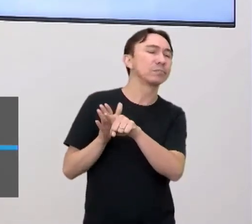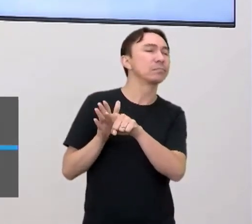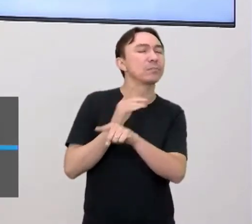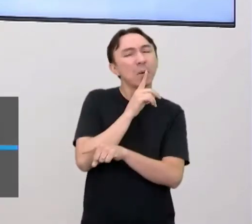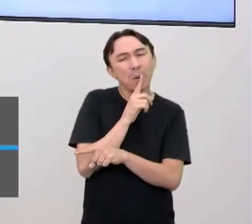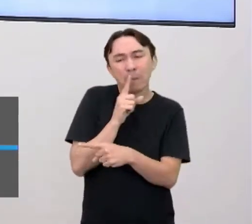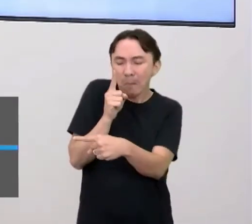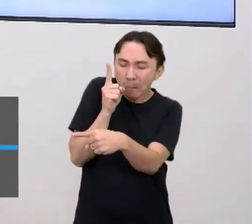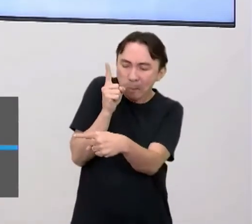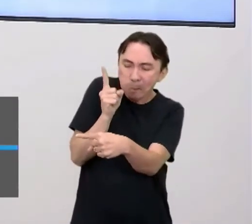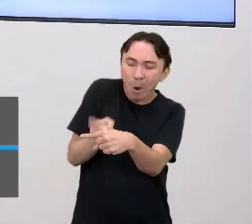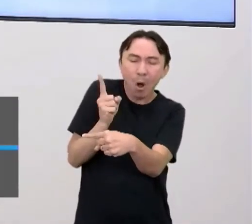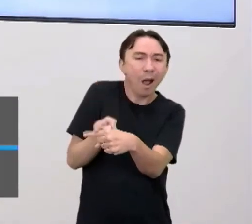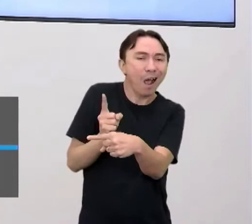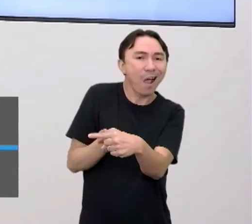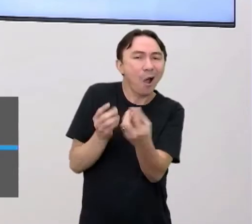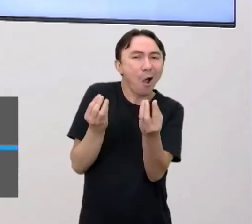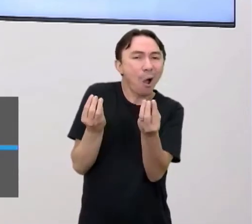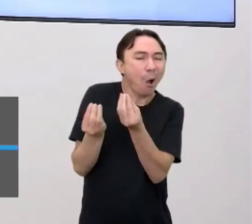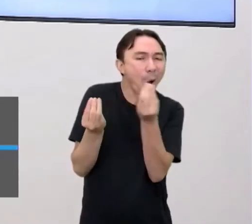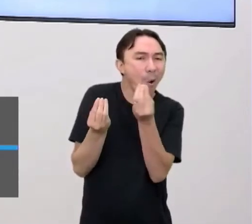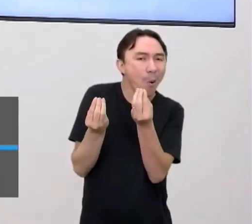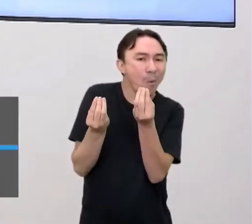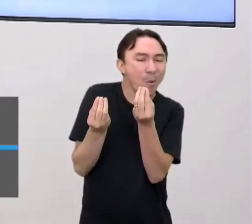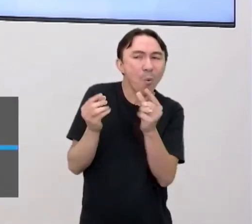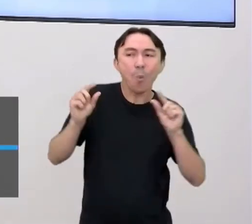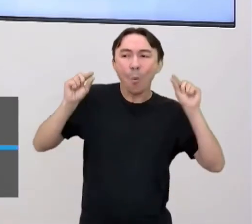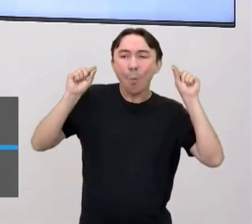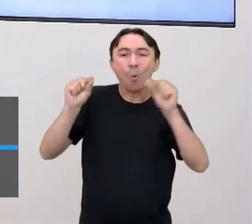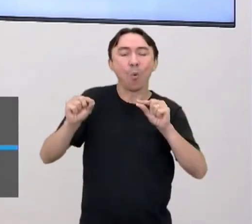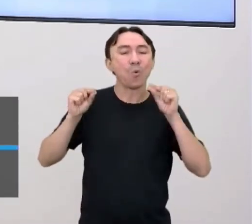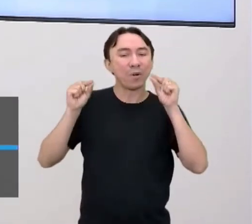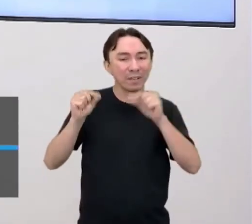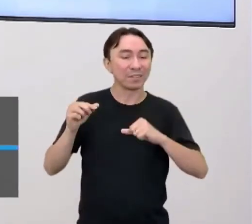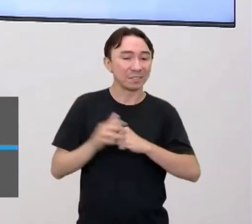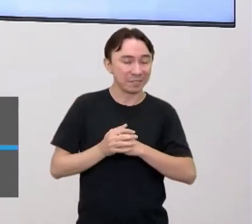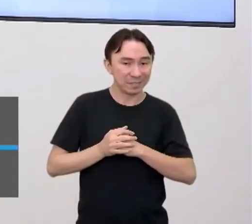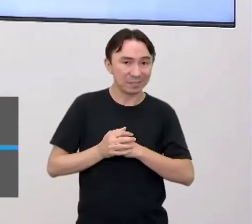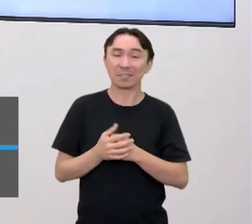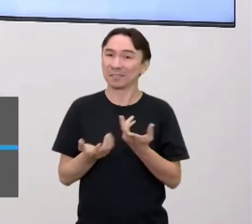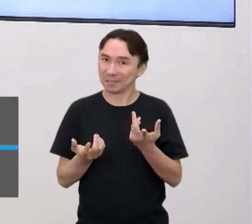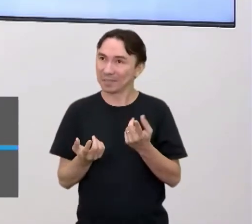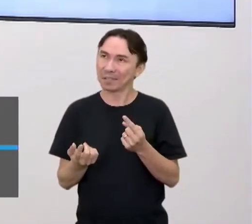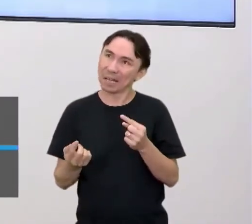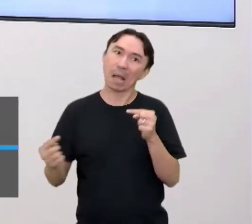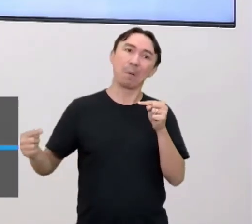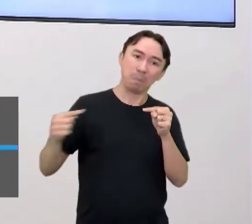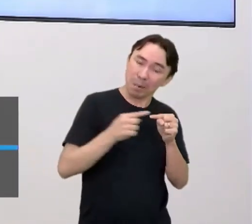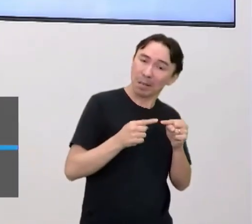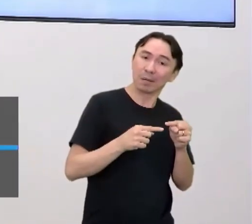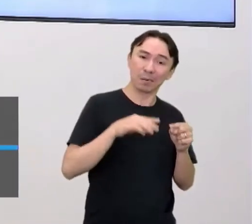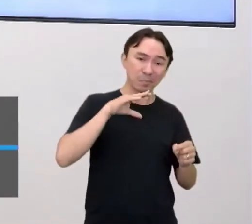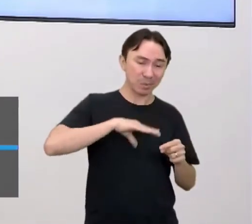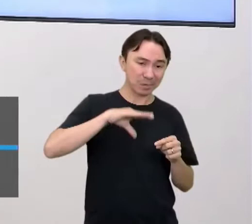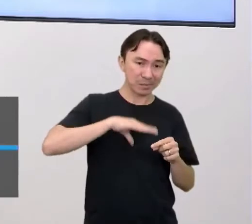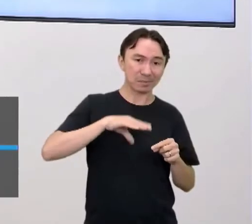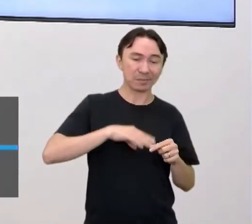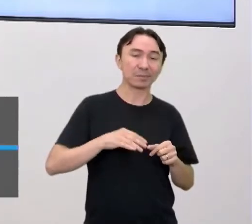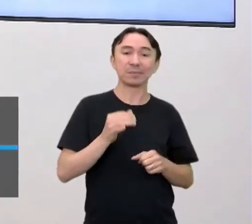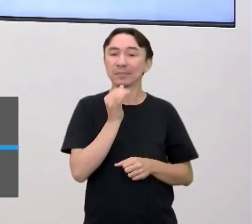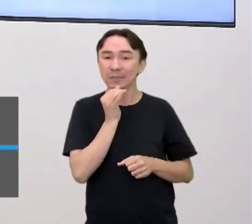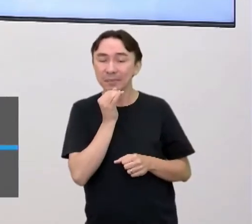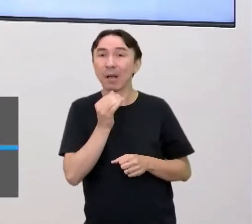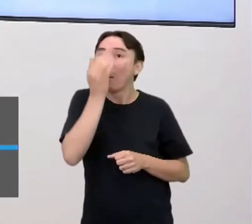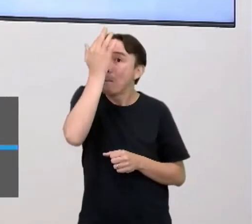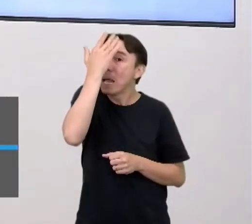questão. Parece que não tem nada a ver, eu vou até puxar a sardinha para o meu lado, com língua portuguesa, mas quando a gente trabalha lá a tese do tema do